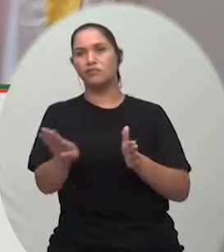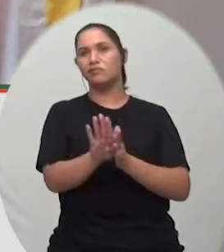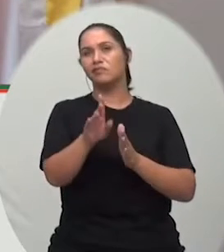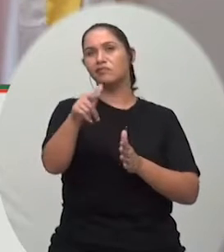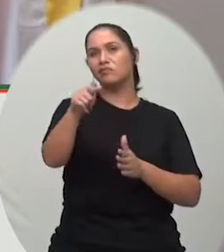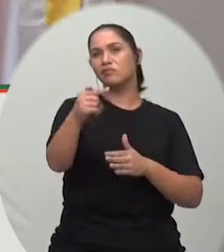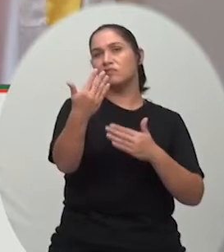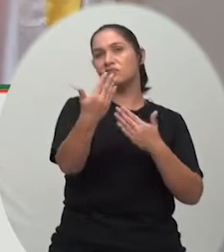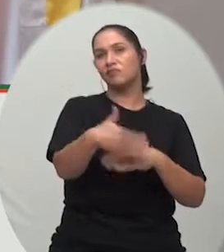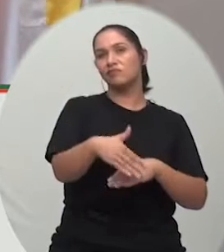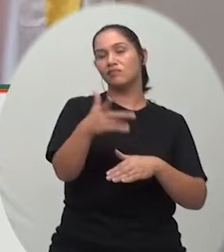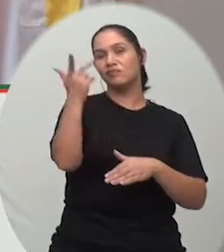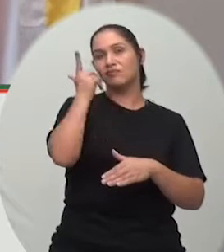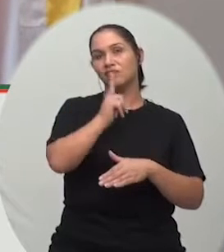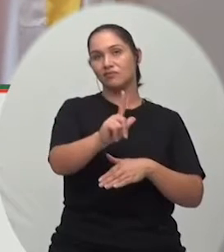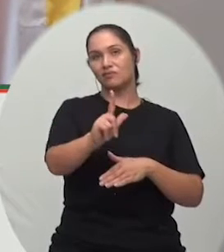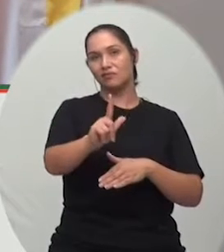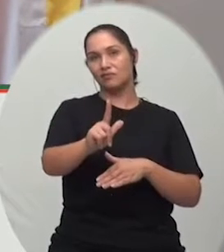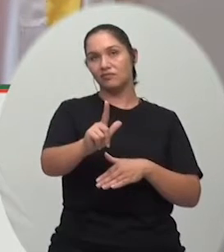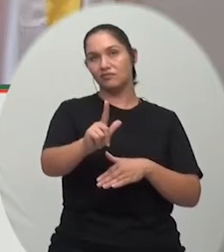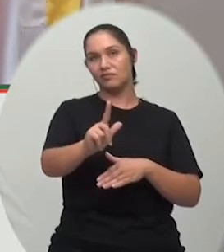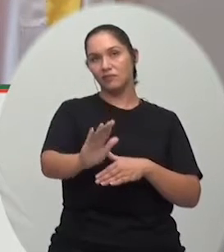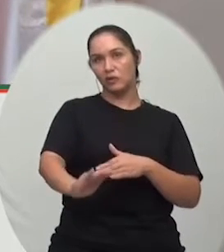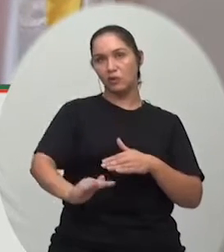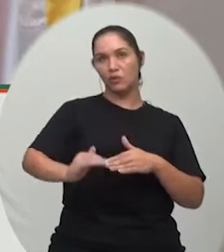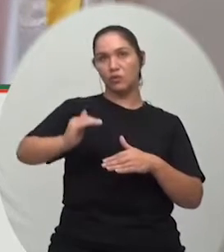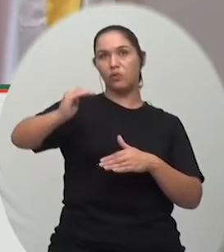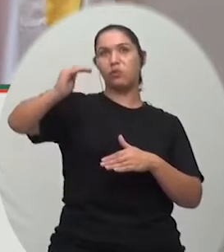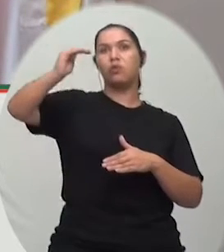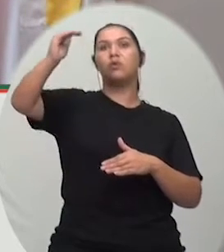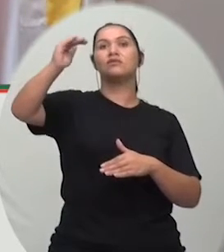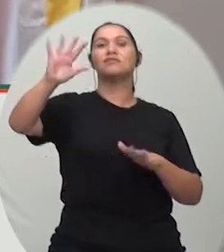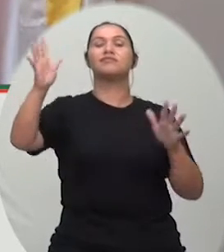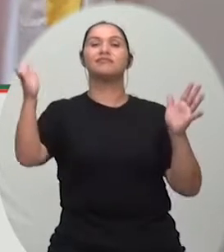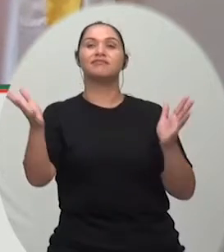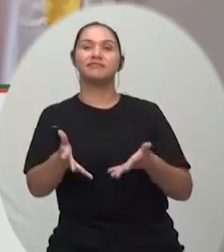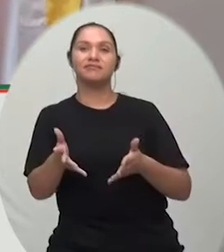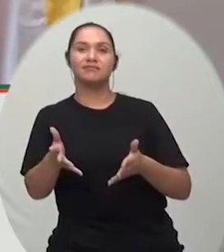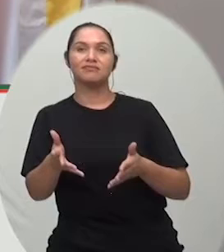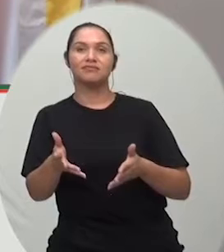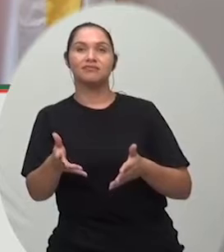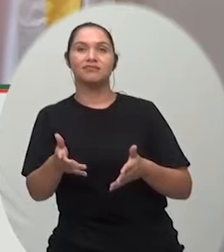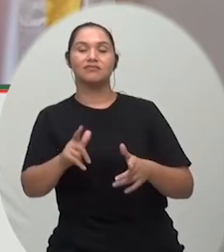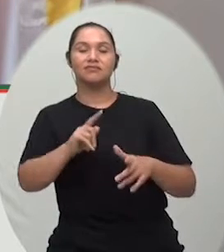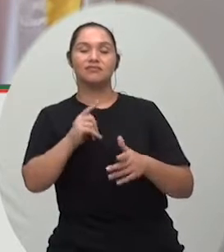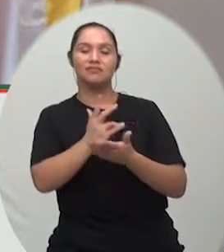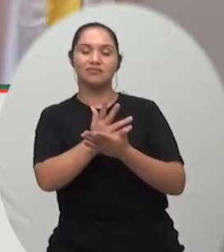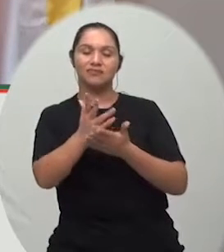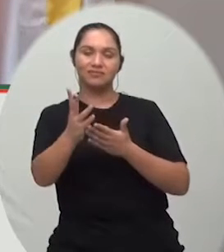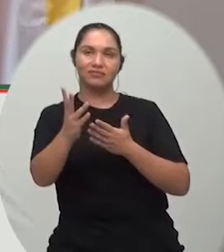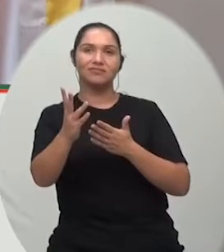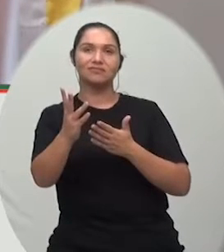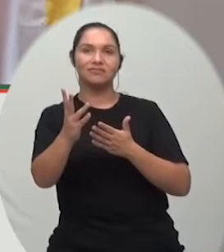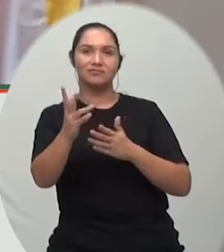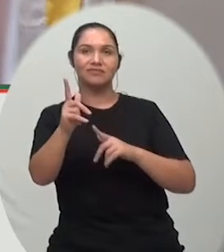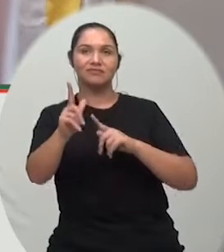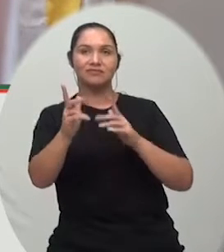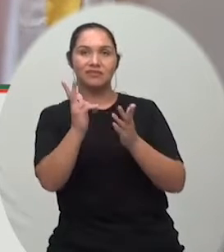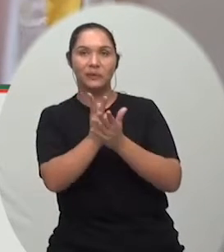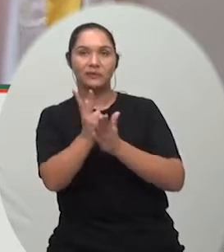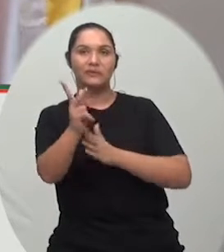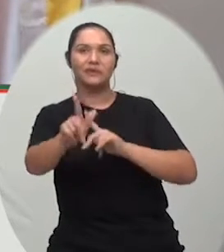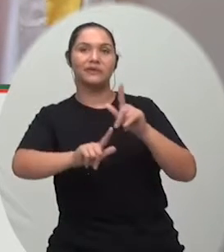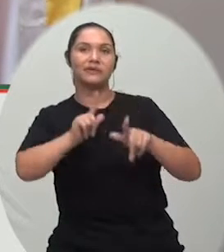seis, sete exames, superou o índice de 40%. E vamos continuar nesse trabalho, que tende a crescer cada vez mais. Tanto